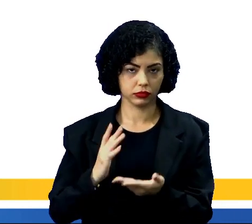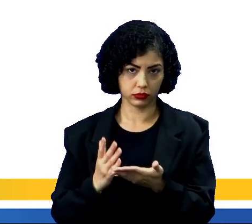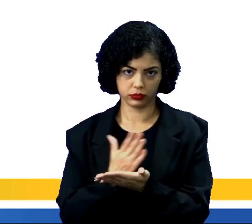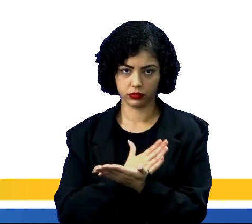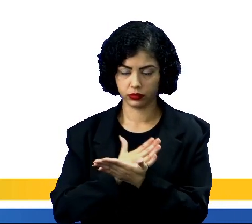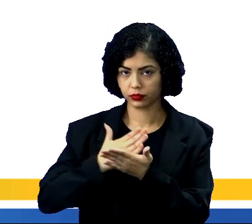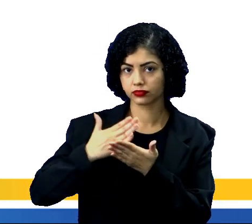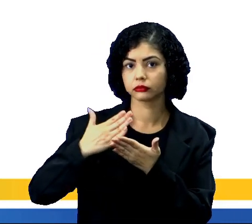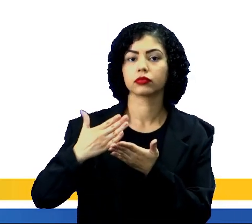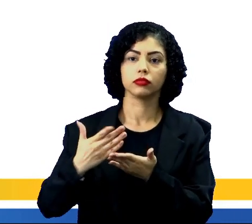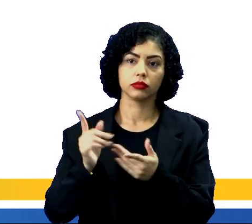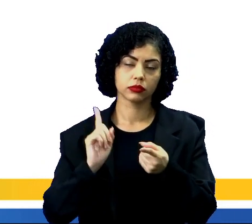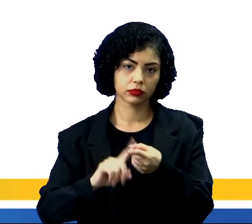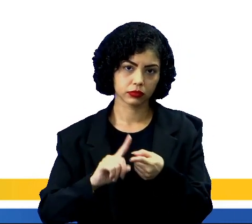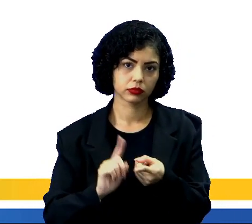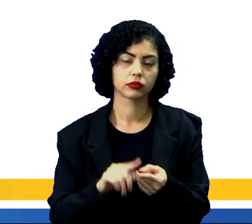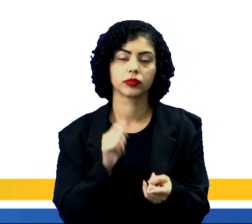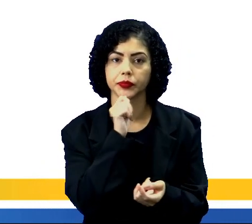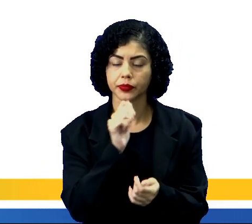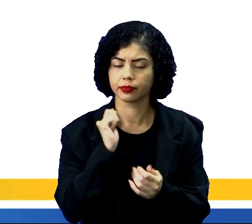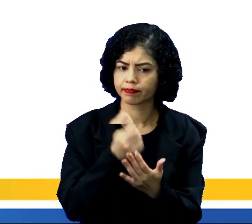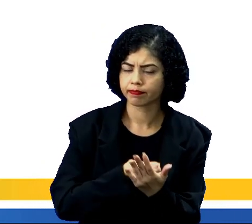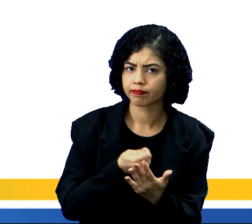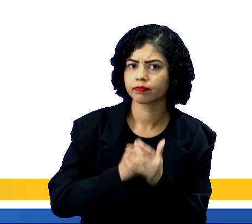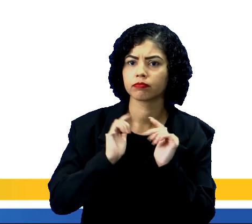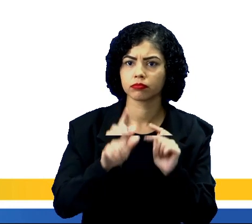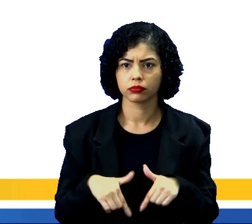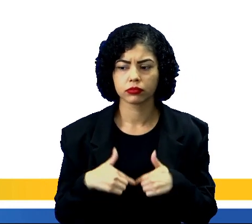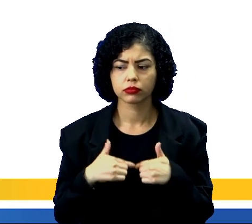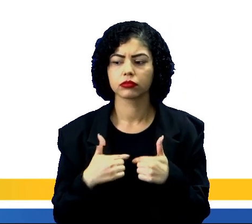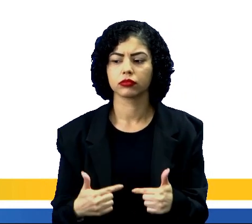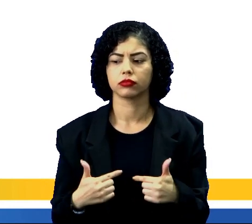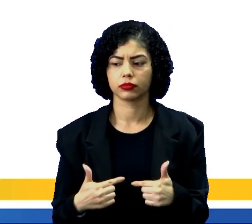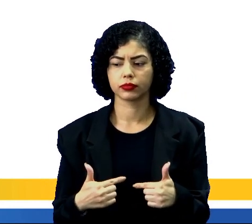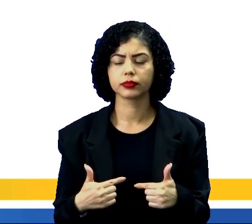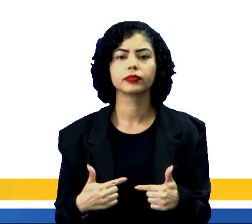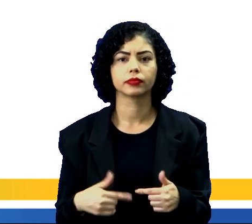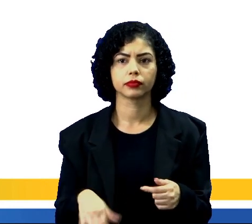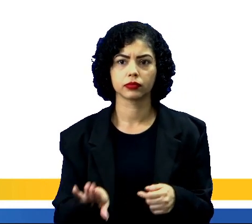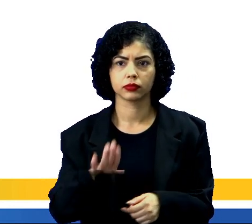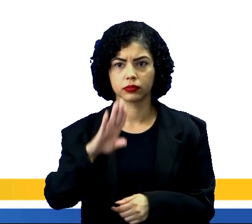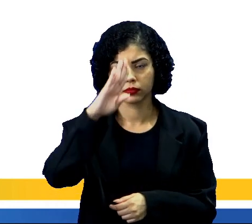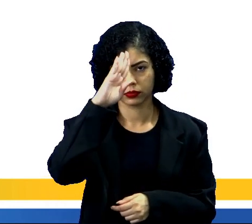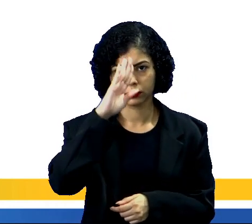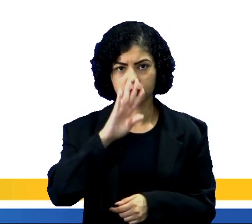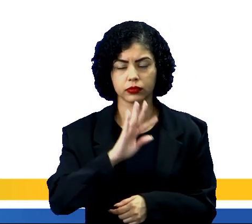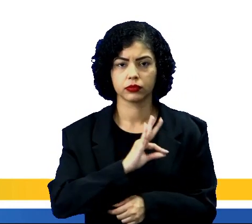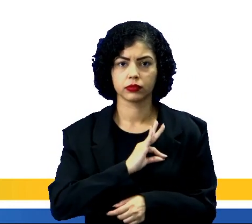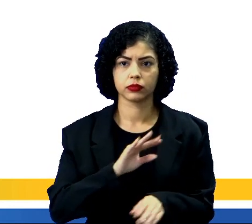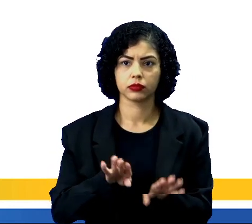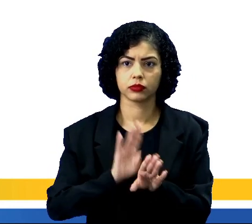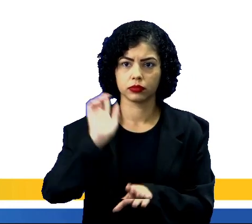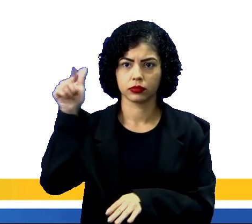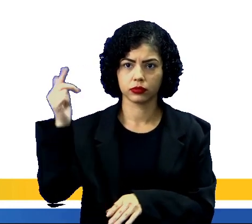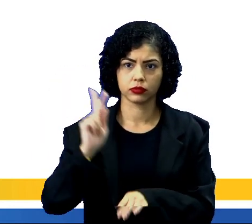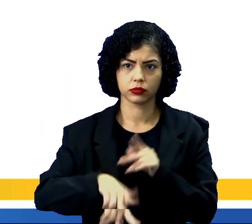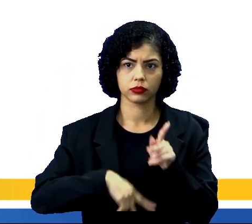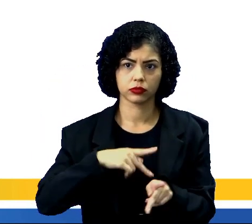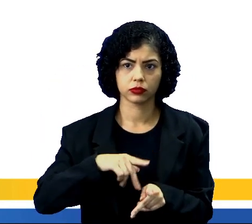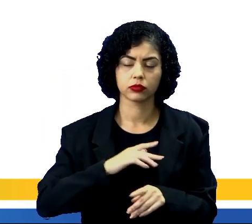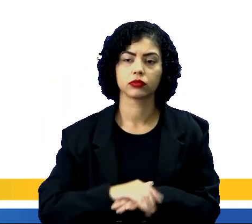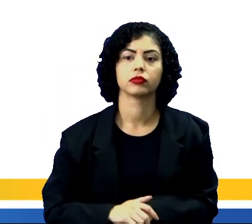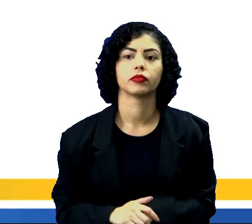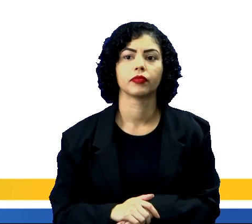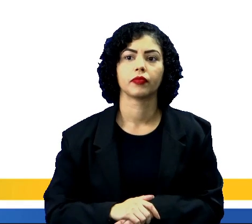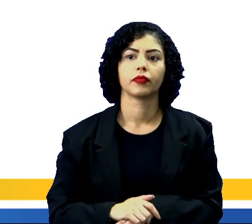essa iniciativa porque eles resistiam às investidas militares feitas pelos outros povos, né, pelos